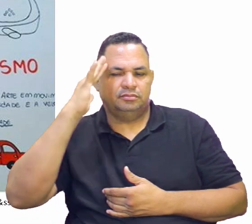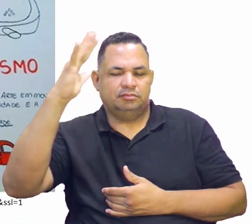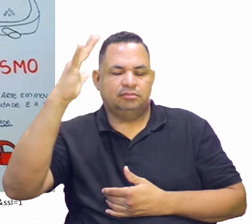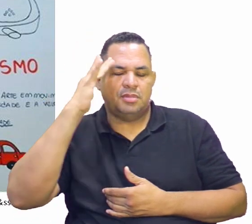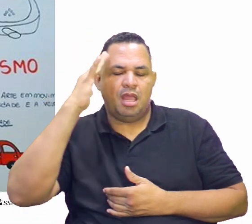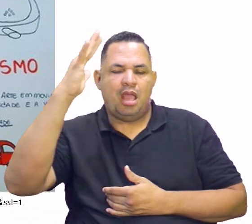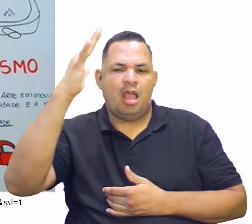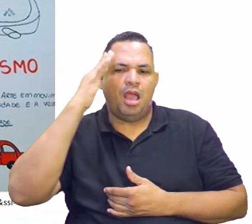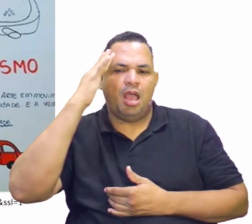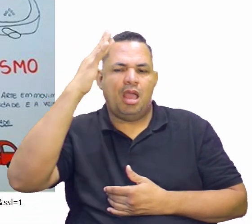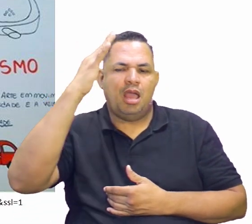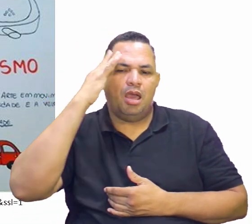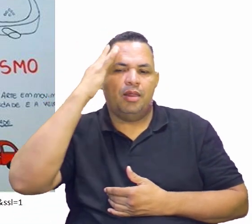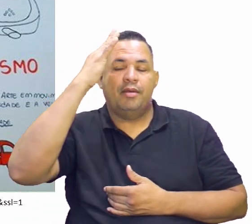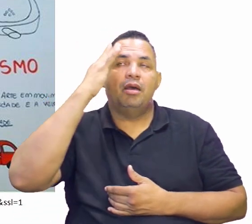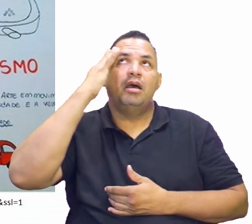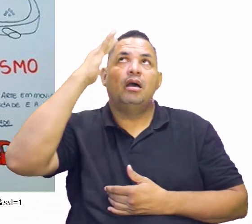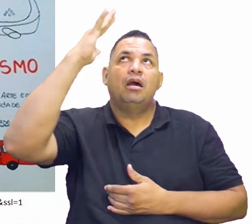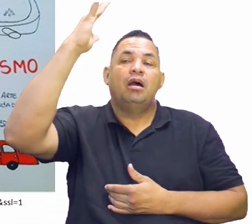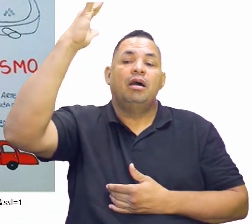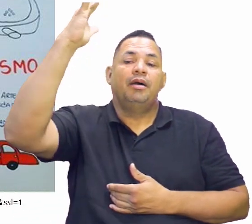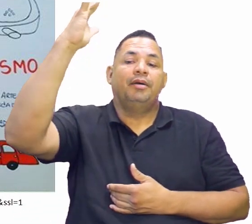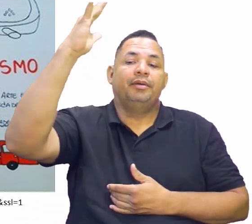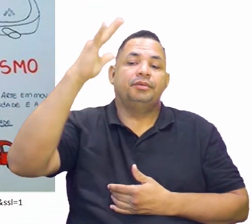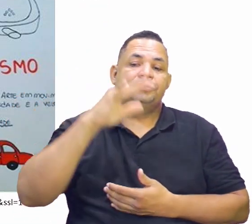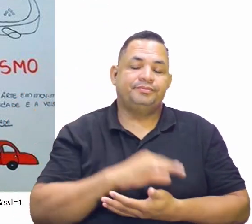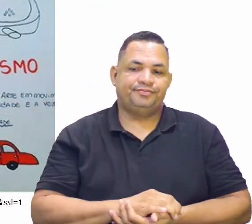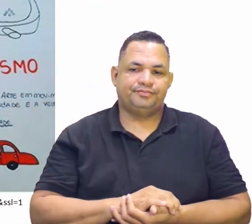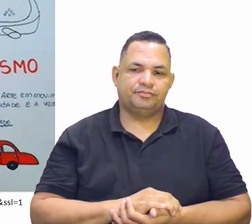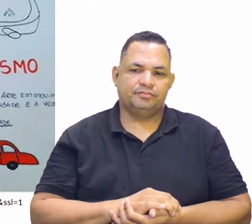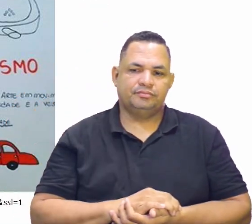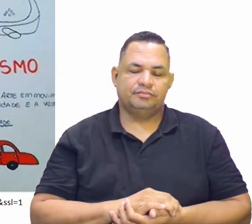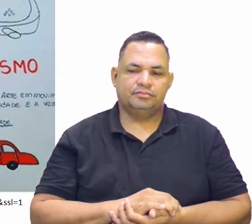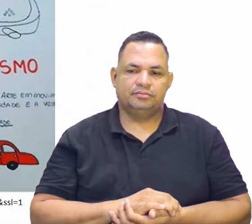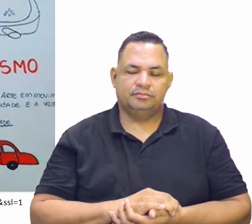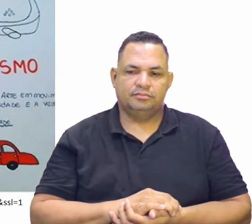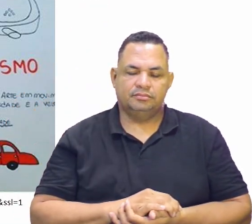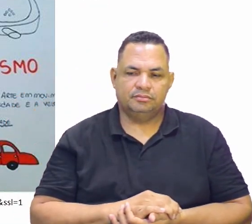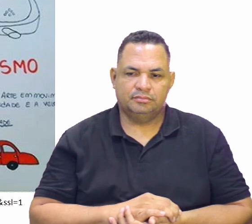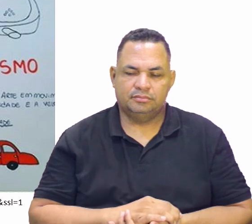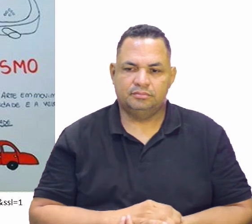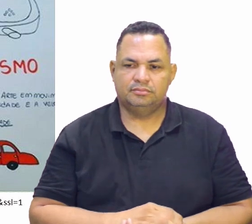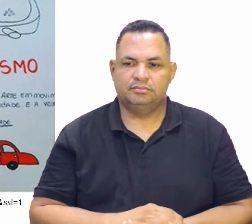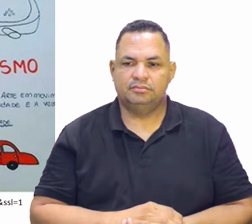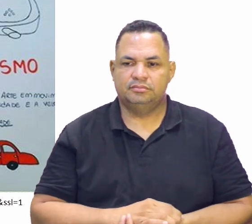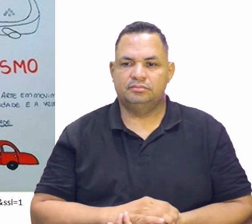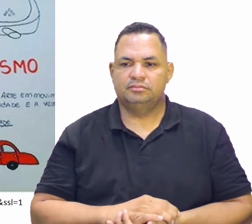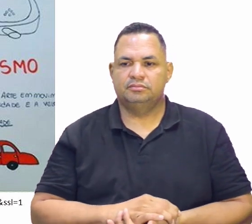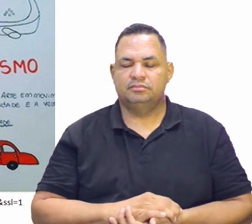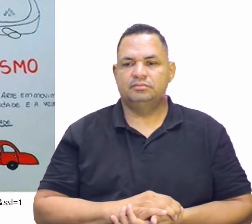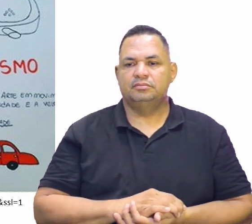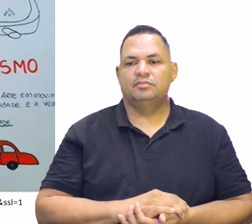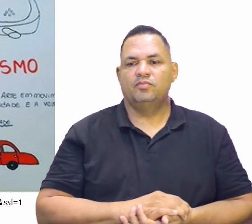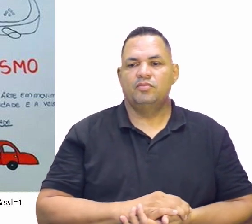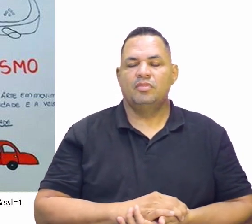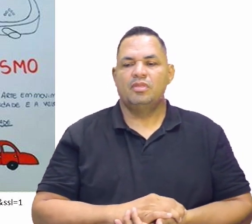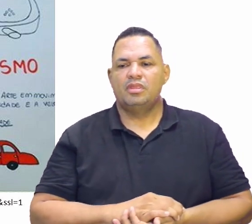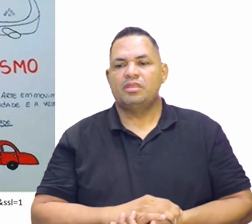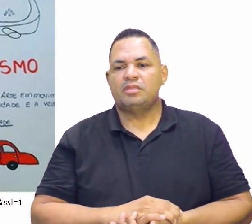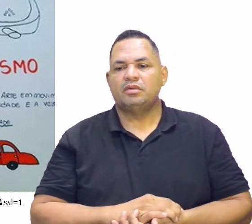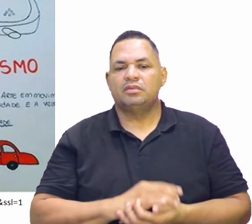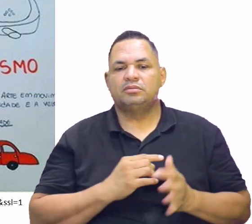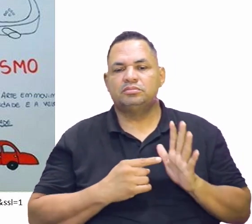né? O imaginário. O sonho é o surreal. Aí ele